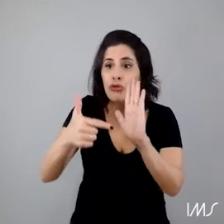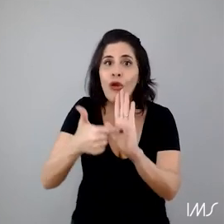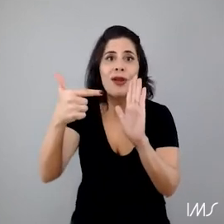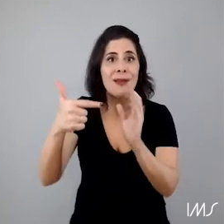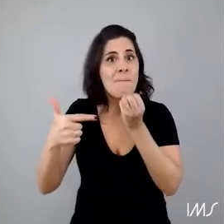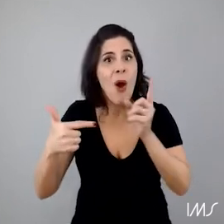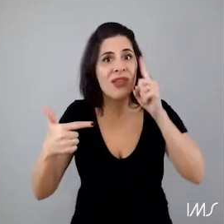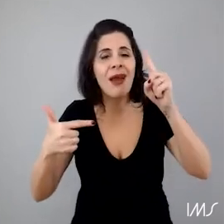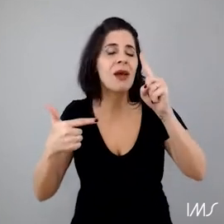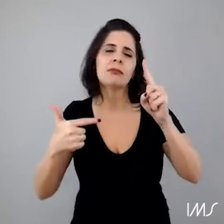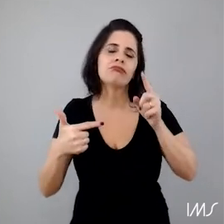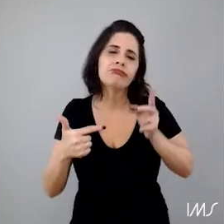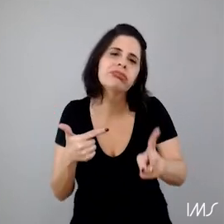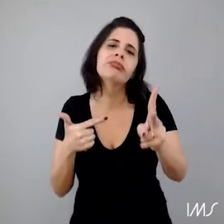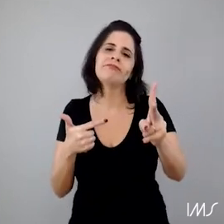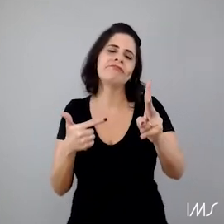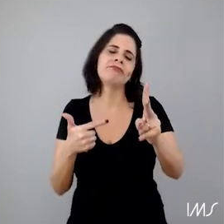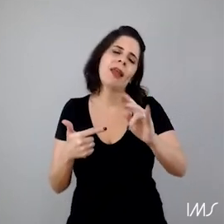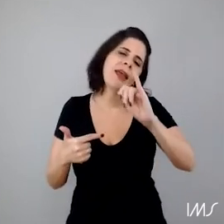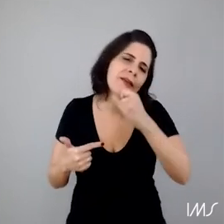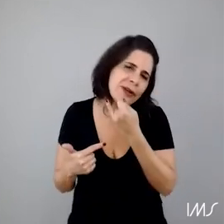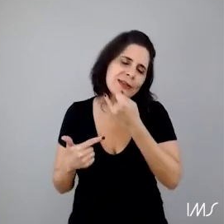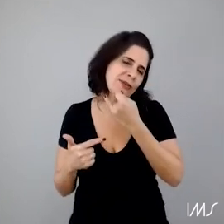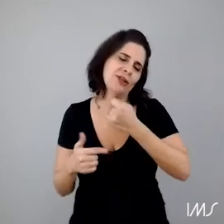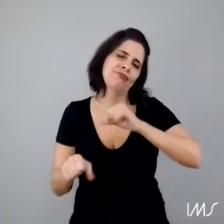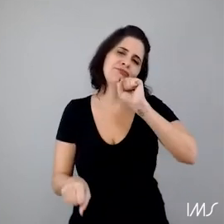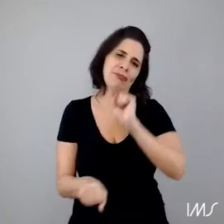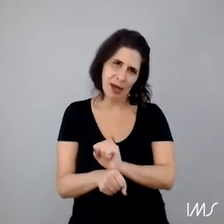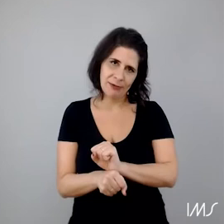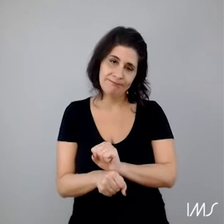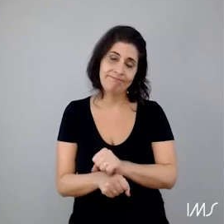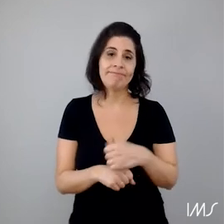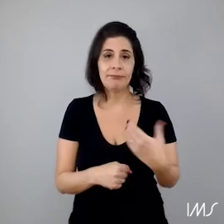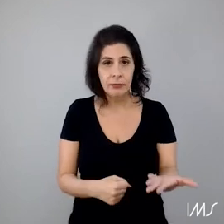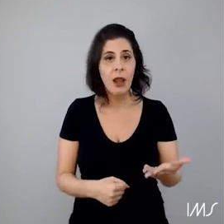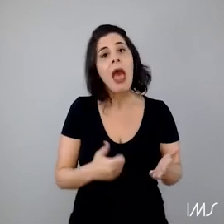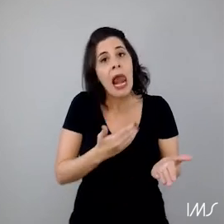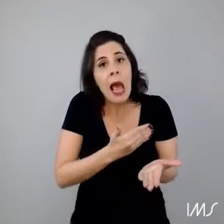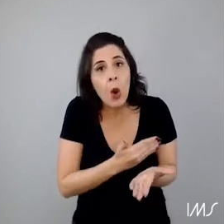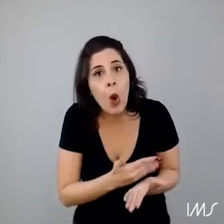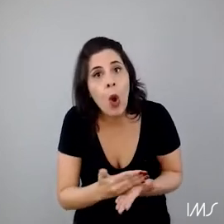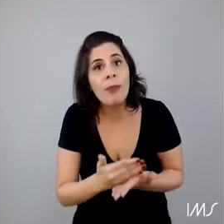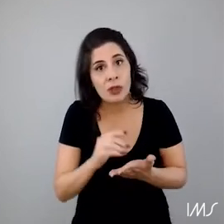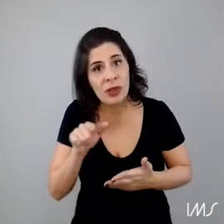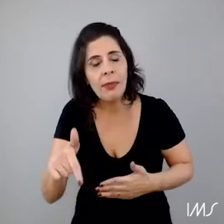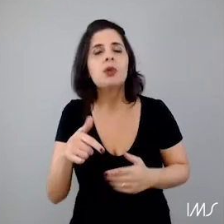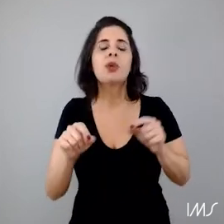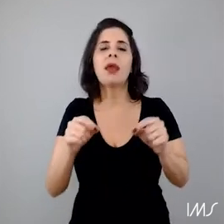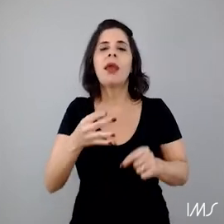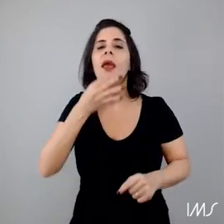encontro. Nessa altura, entretanto, ela inaugurava sua atividade como crítica de fotografia.